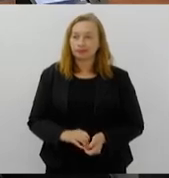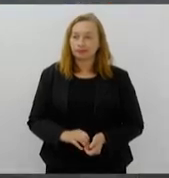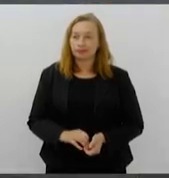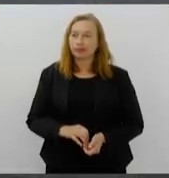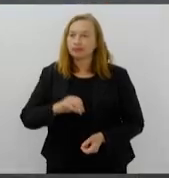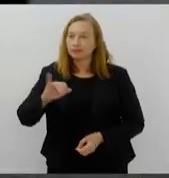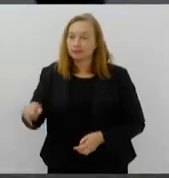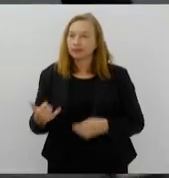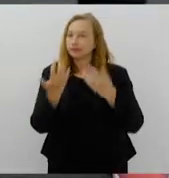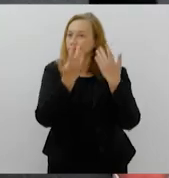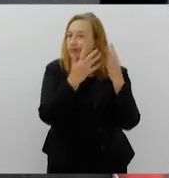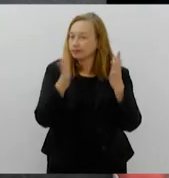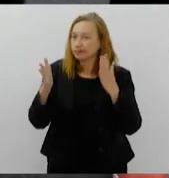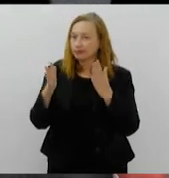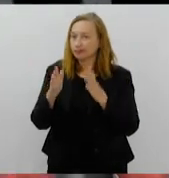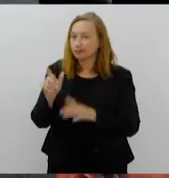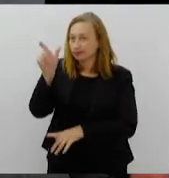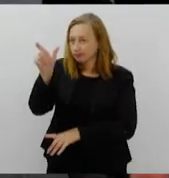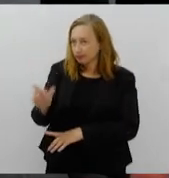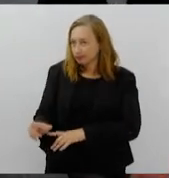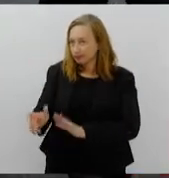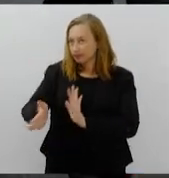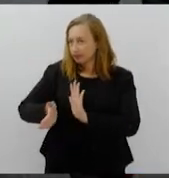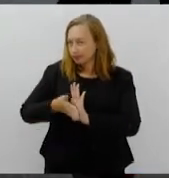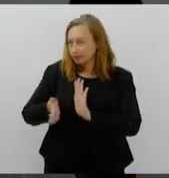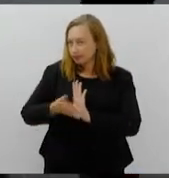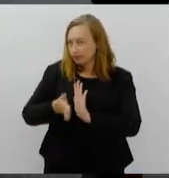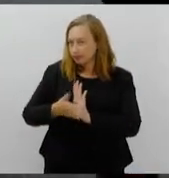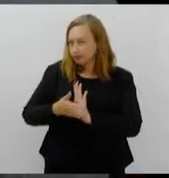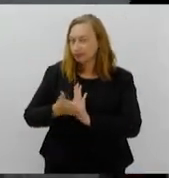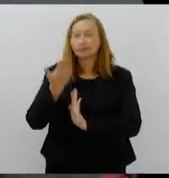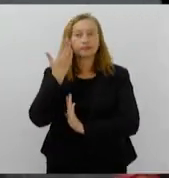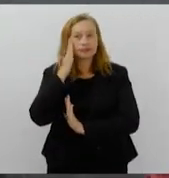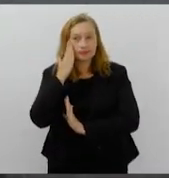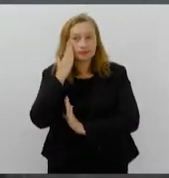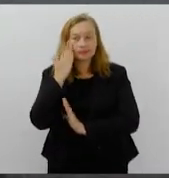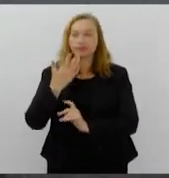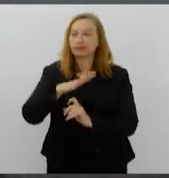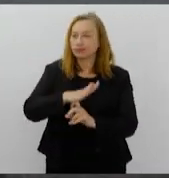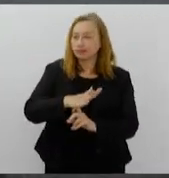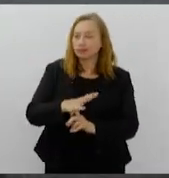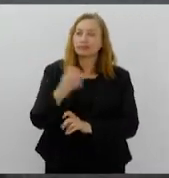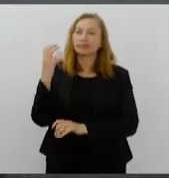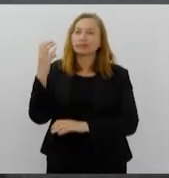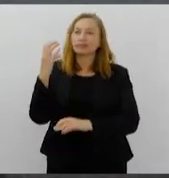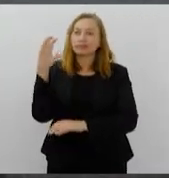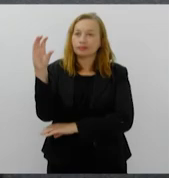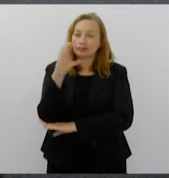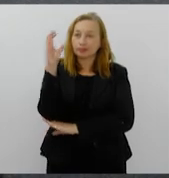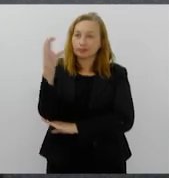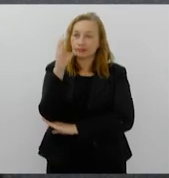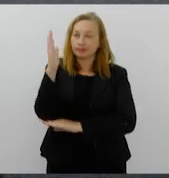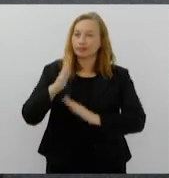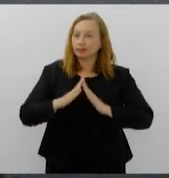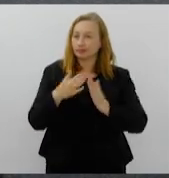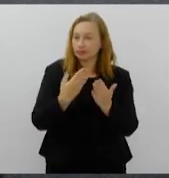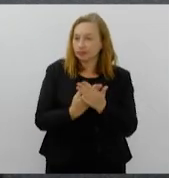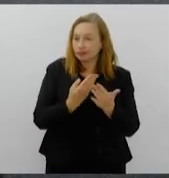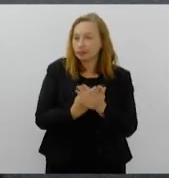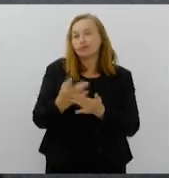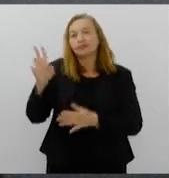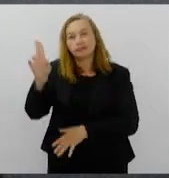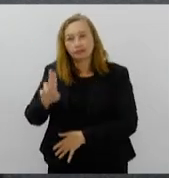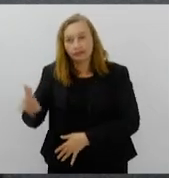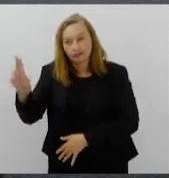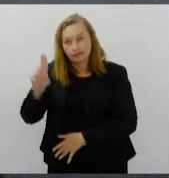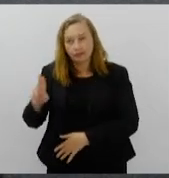Aproveitando, parabenizo a autora da proposição, na compreensão de que as feiras de ciência na escola, nas